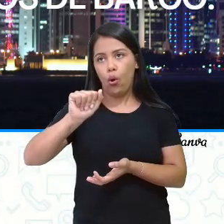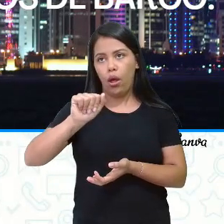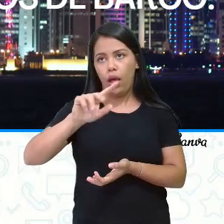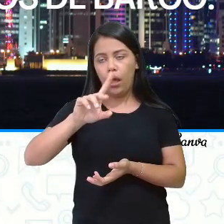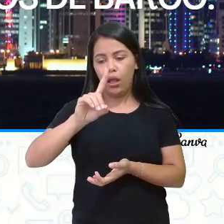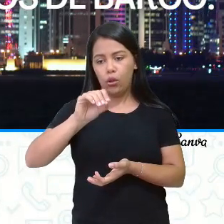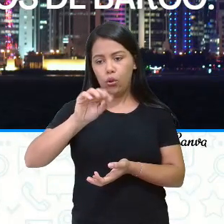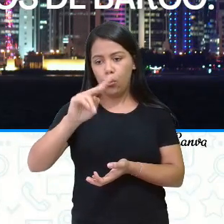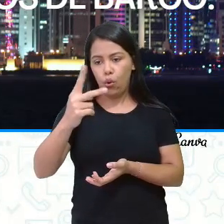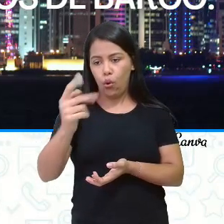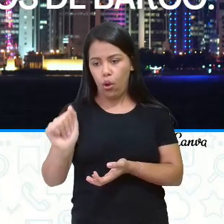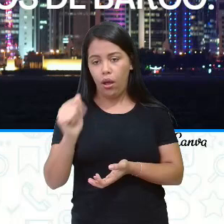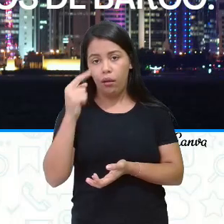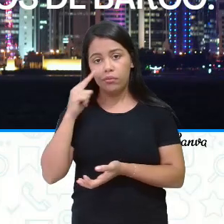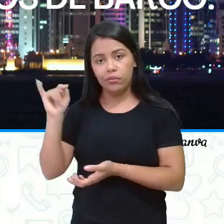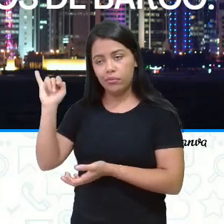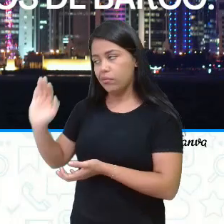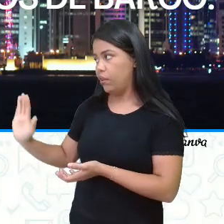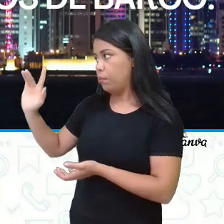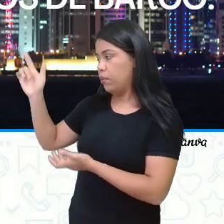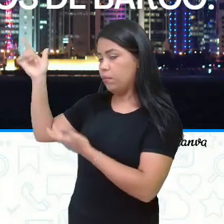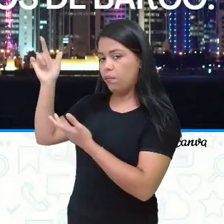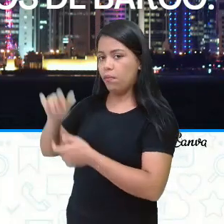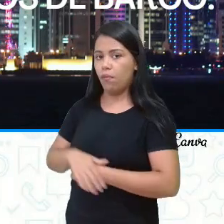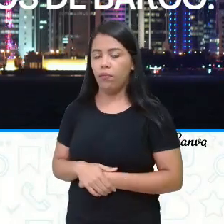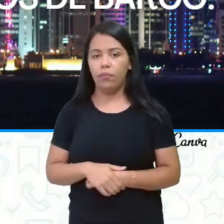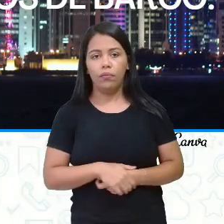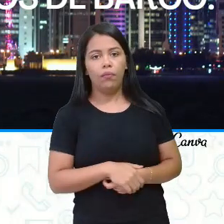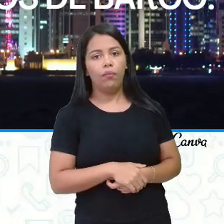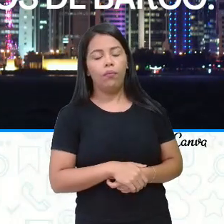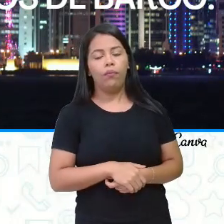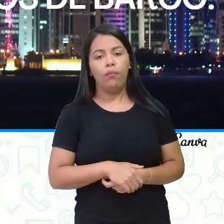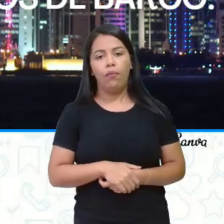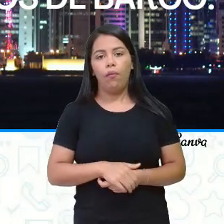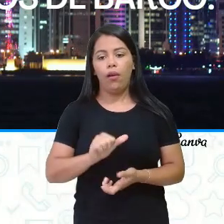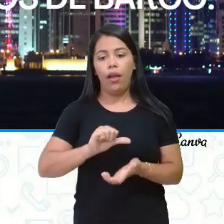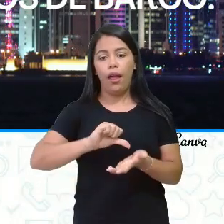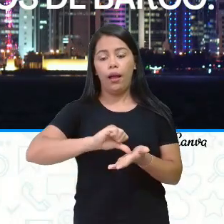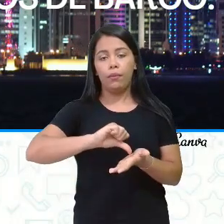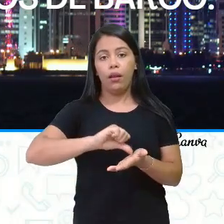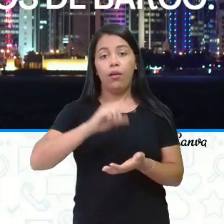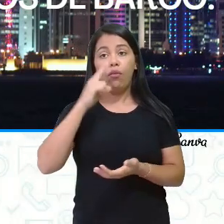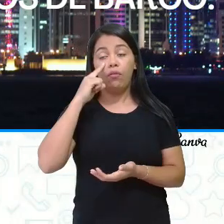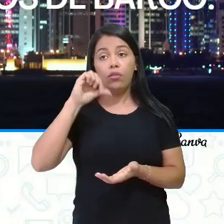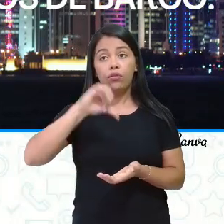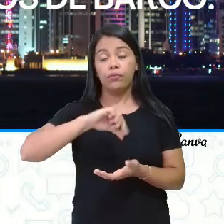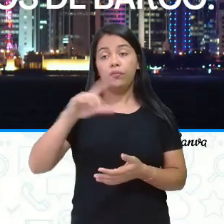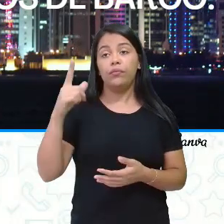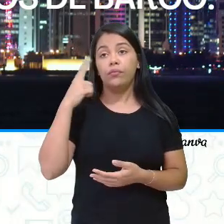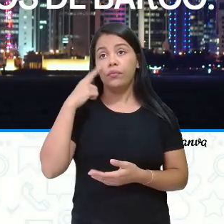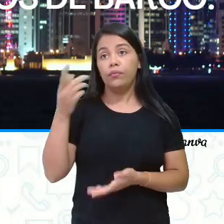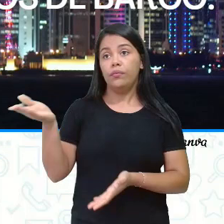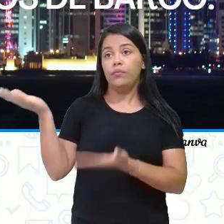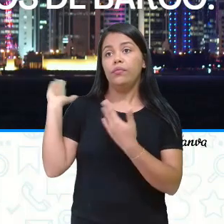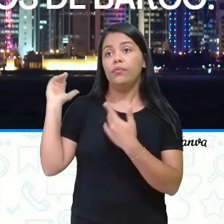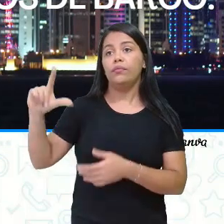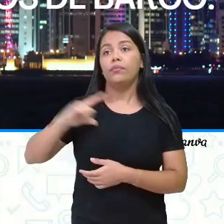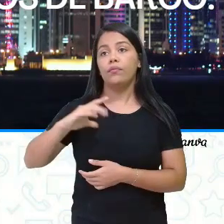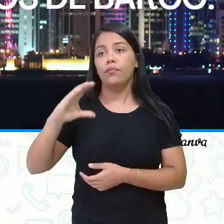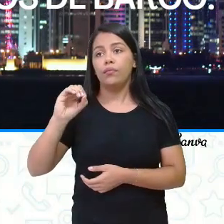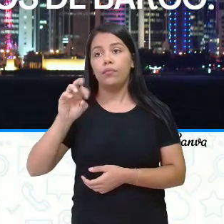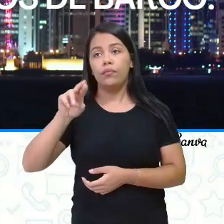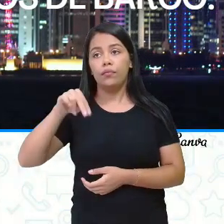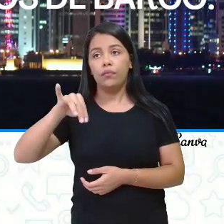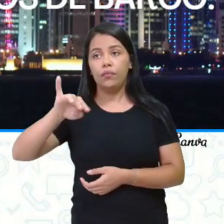de Doha. Um dos pontos turísticos de Doha é a avenida à beira-mar chamada Corniche, que tem mais de